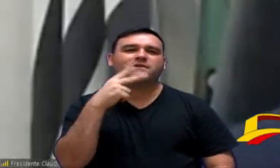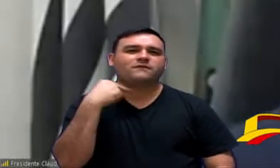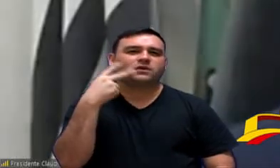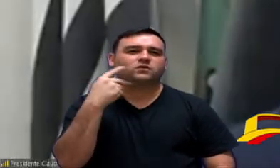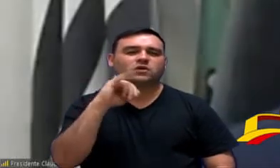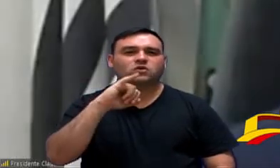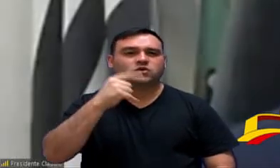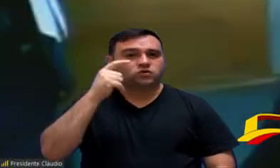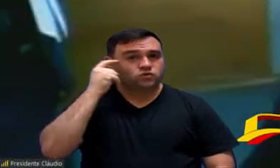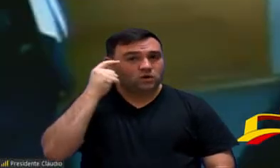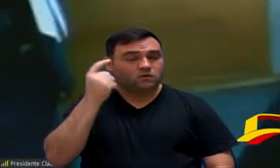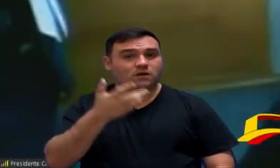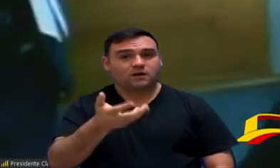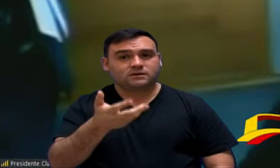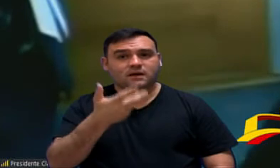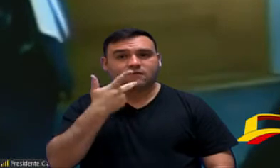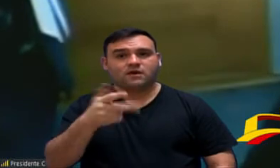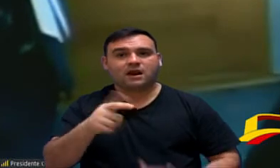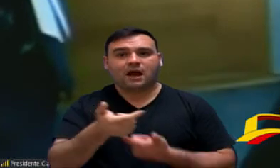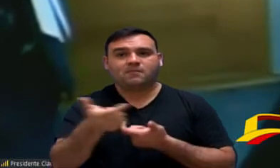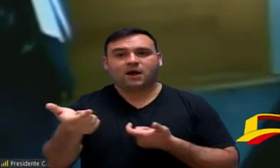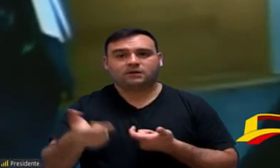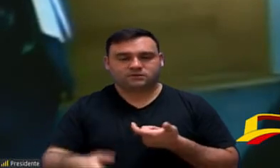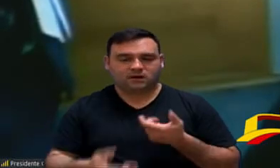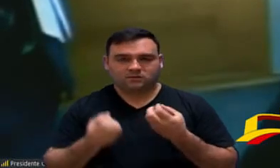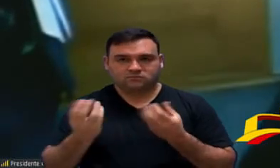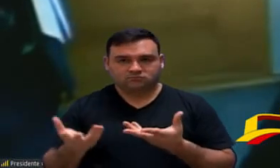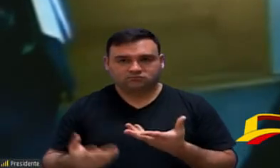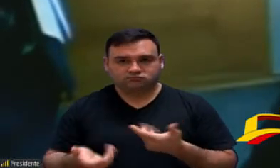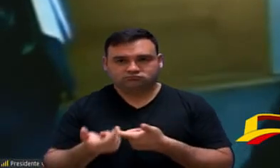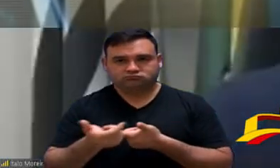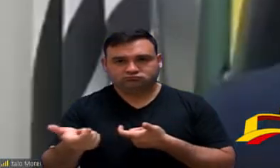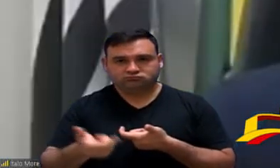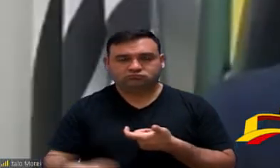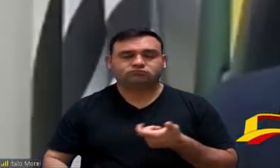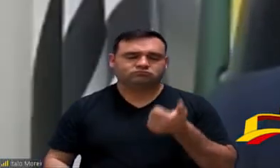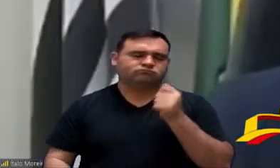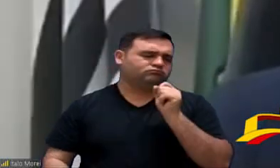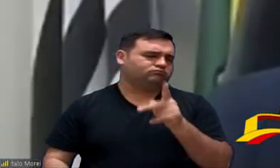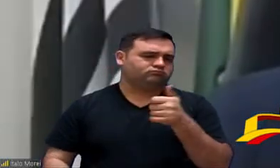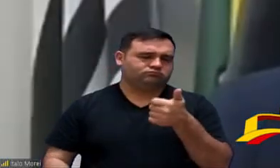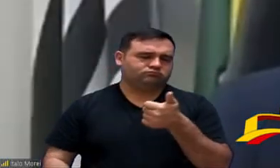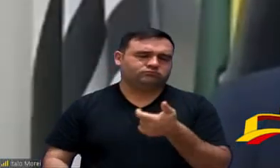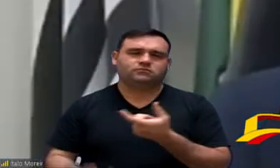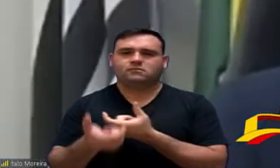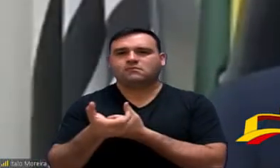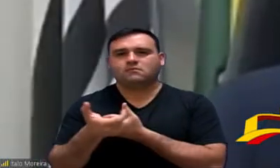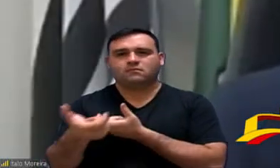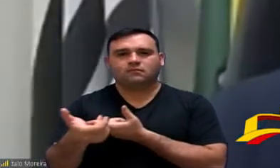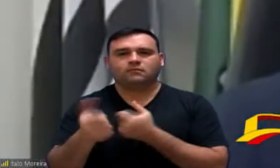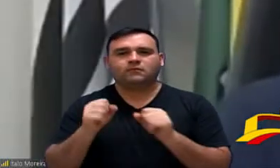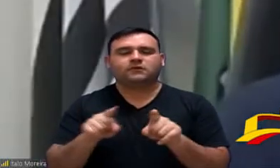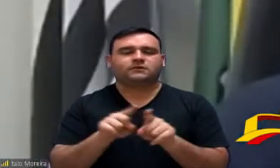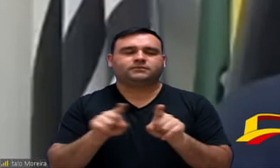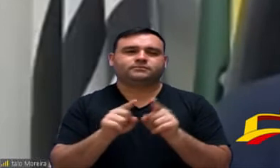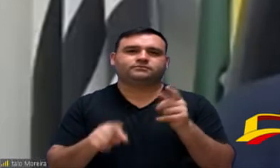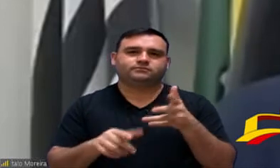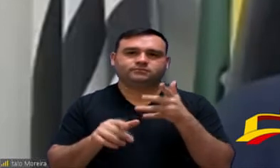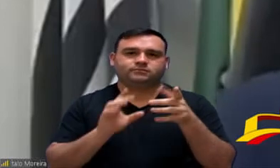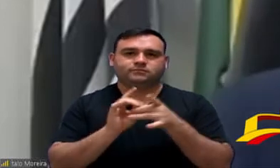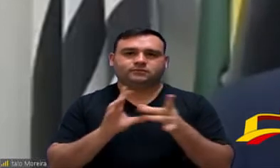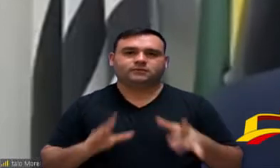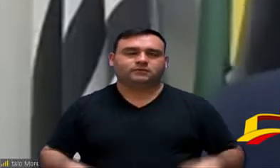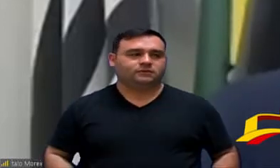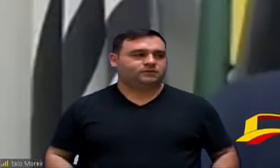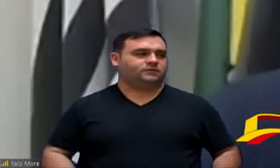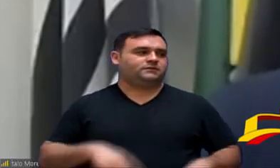O vereador João, ele gostaria de falar em a parte, Vossa Excelência cede a parte para ele? Claro, claro, sem dúvida. Perdão, eu estou apanhando aqui, gente,